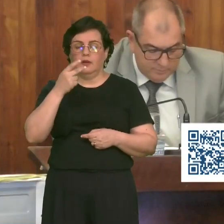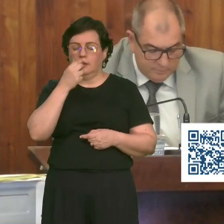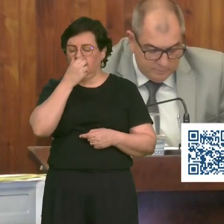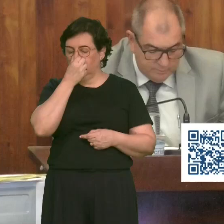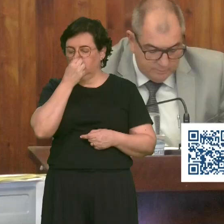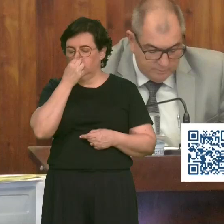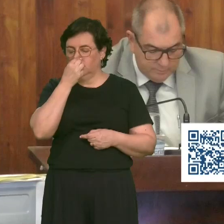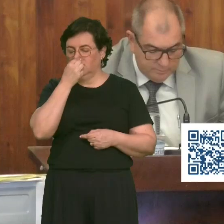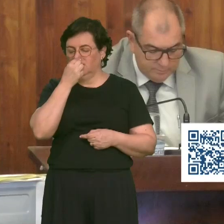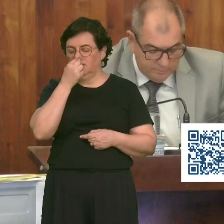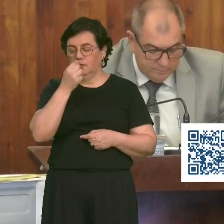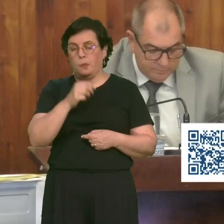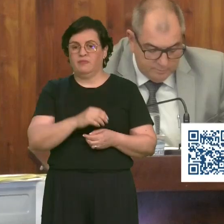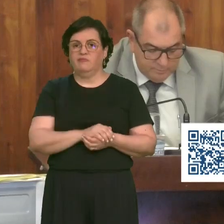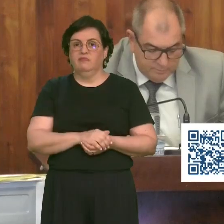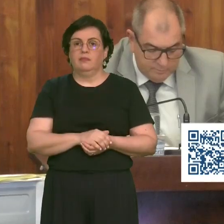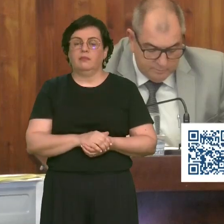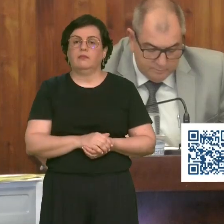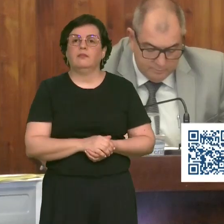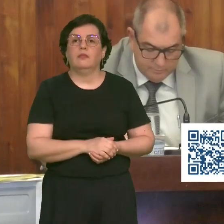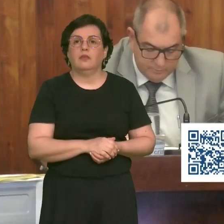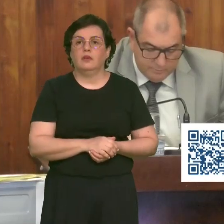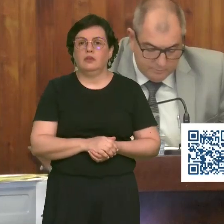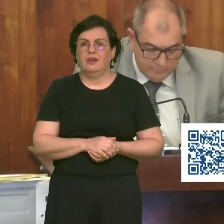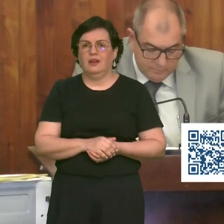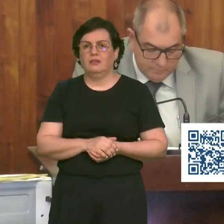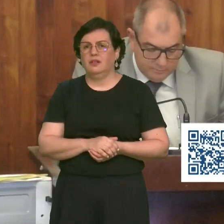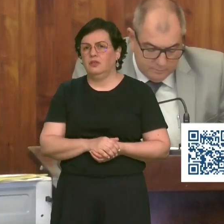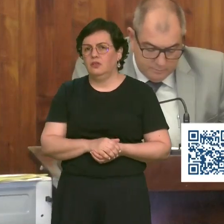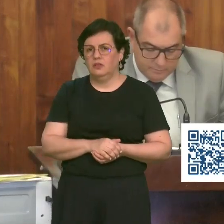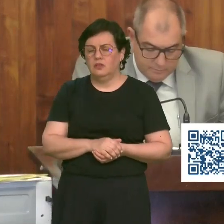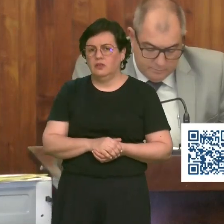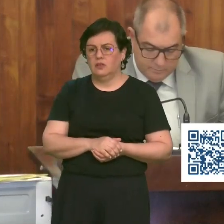para falar em defesas e seu requerimento